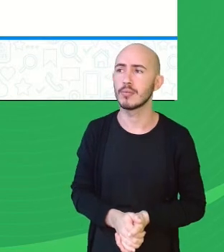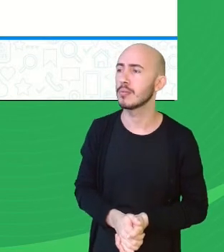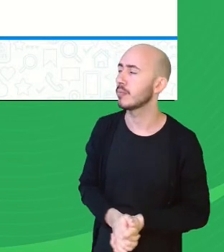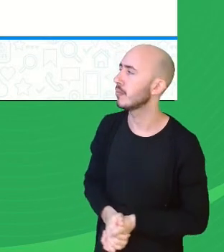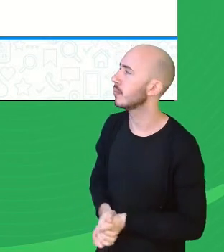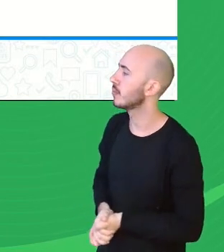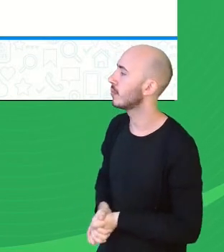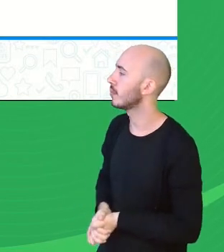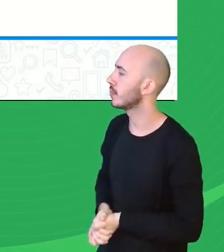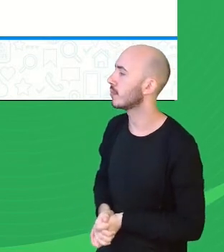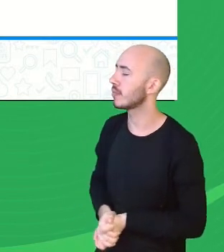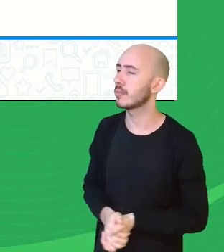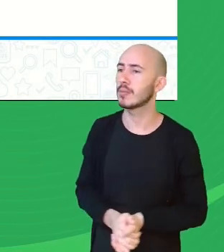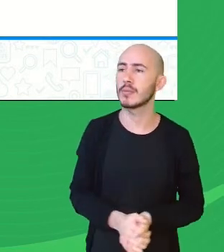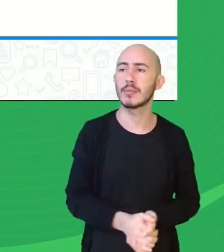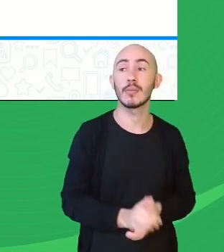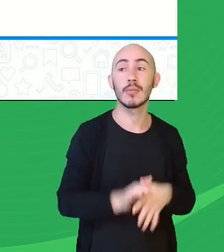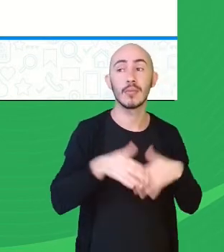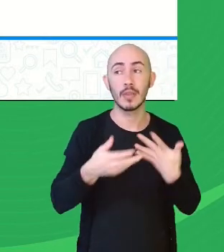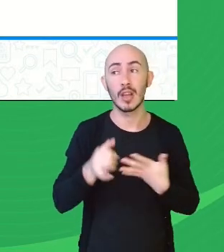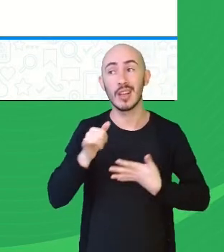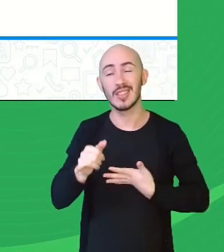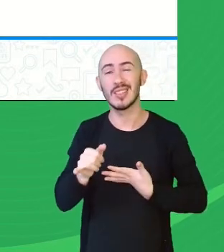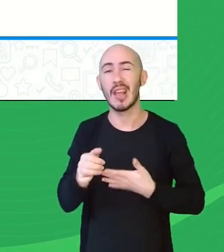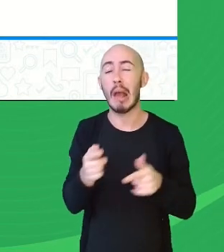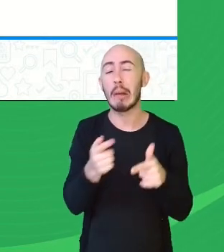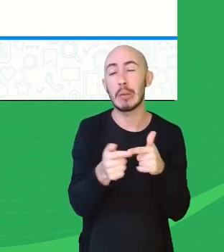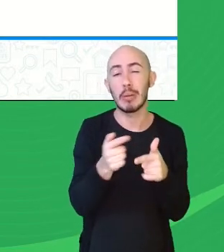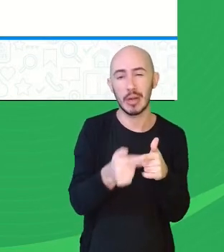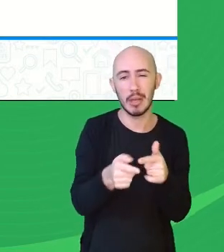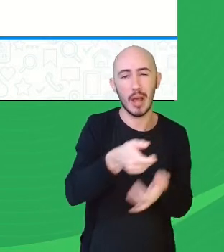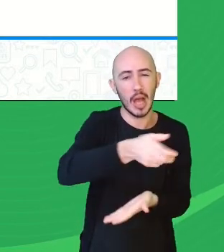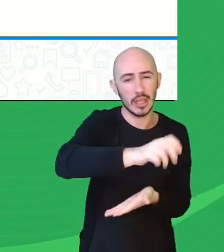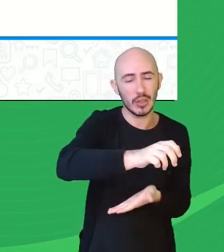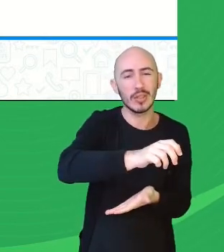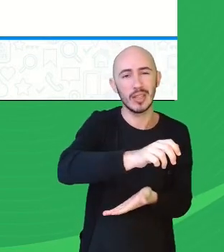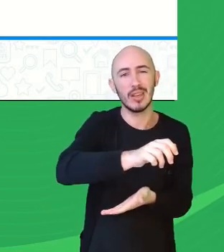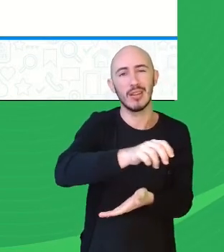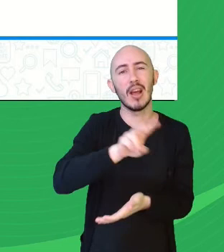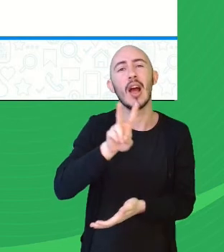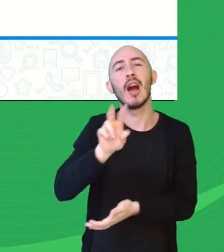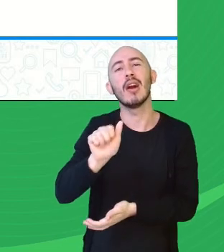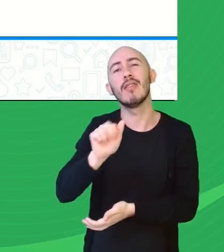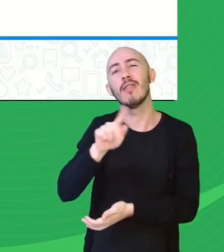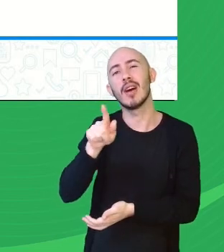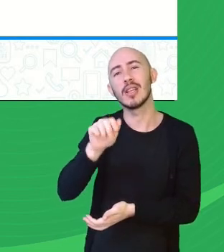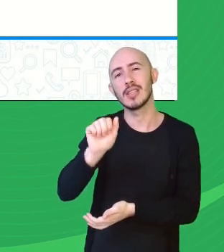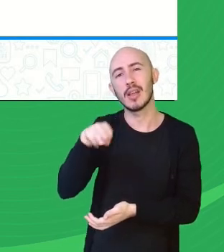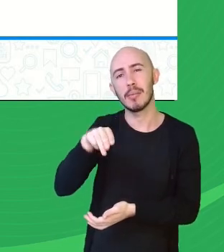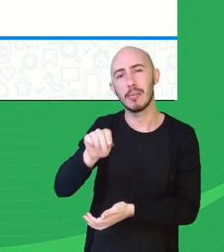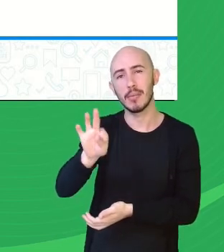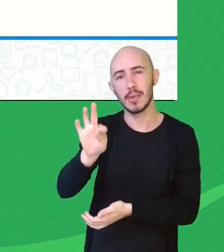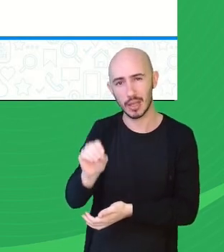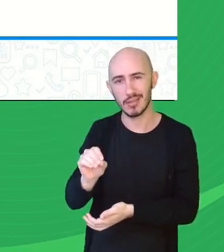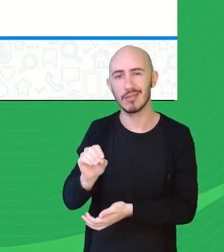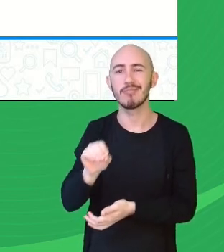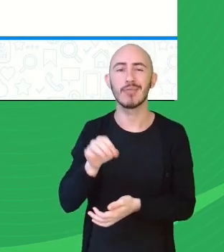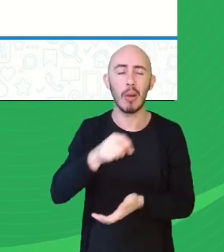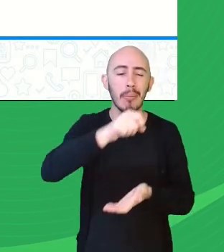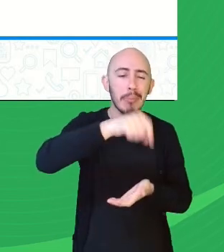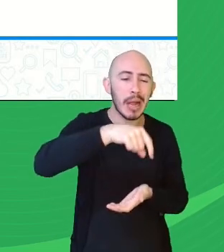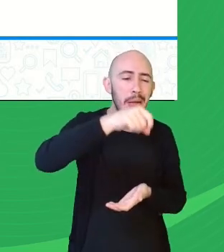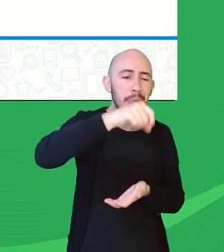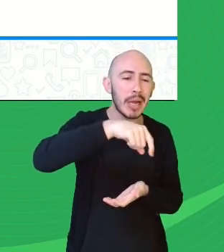Verifique e corrija quaisquer vazamentos. Foi o que eu falei agora há pouco, não foi? Uma torneira pingando,